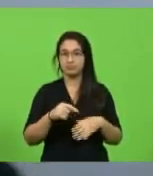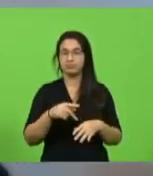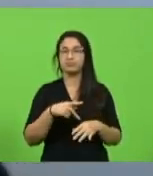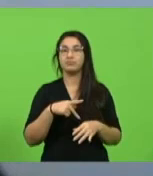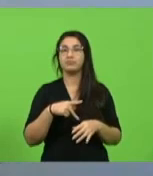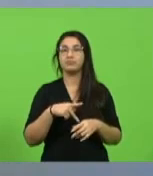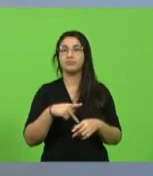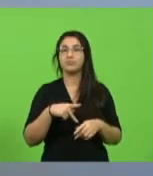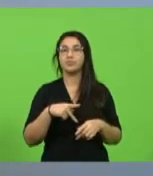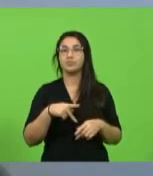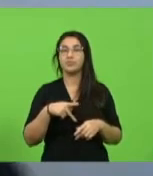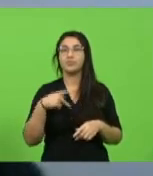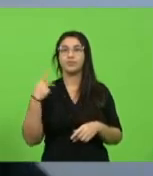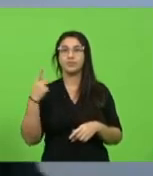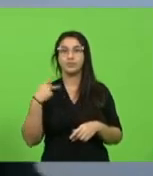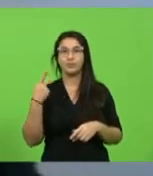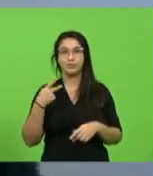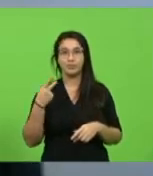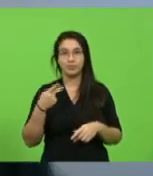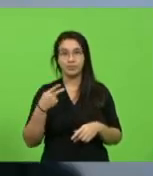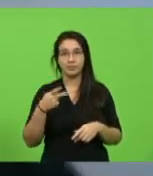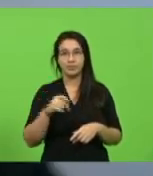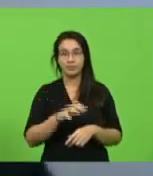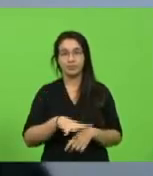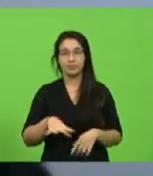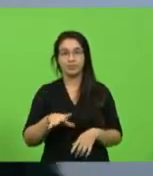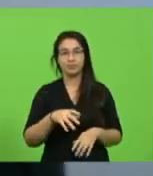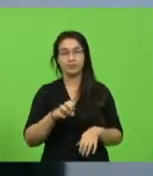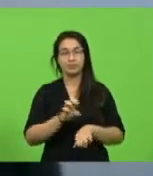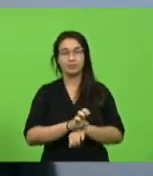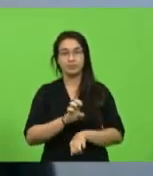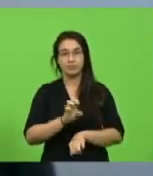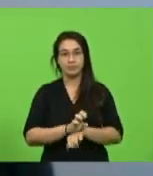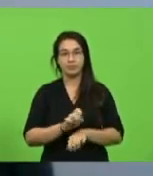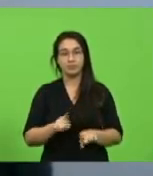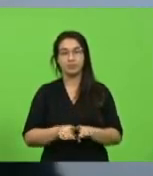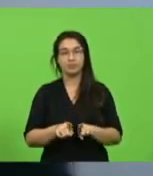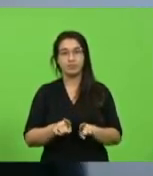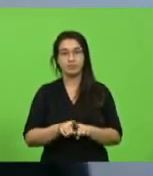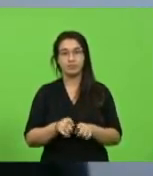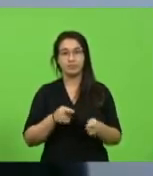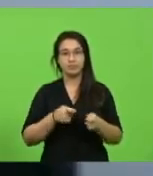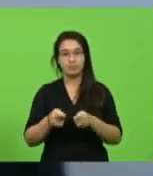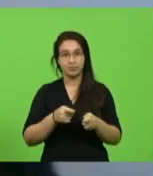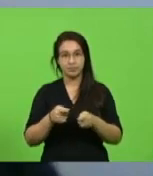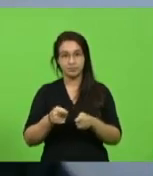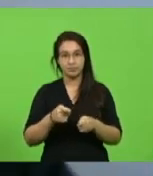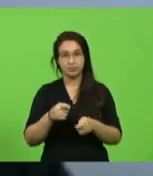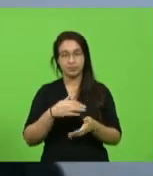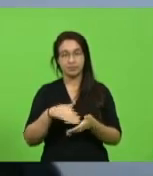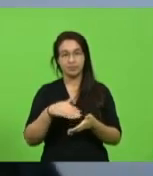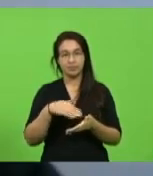procurador-geral do Estado e pelo secretário de Estado da Administração, conforme prevê a Lei